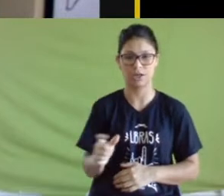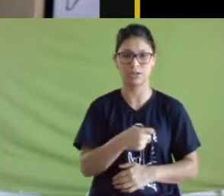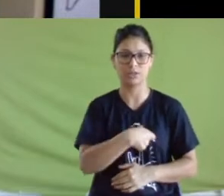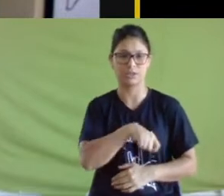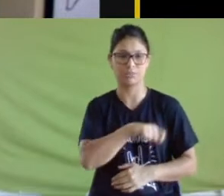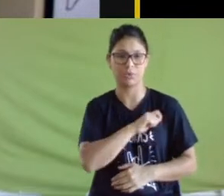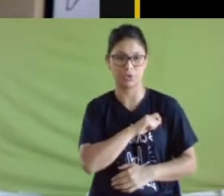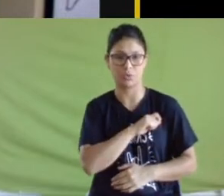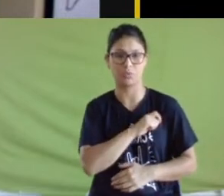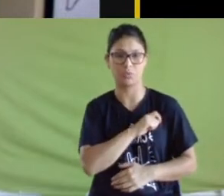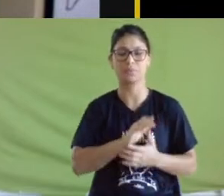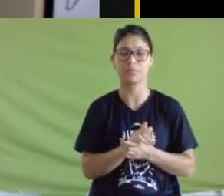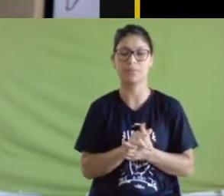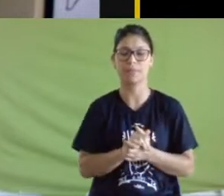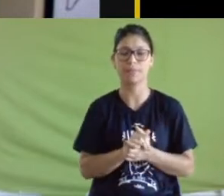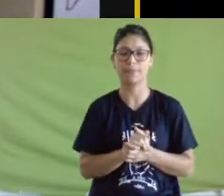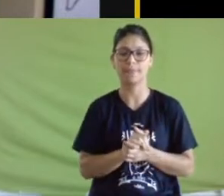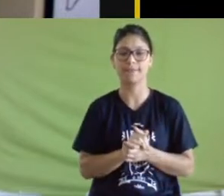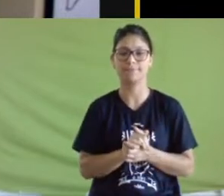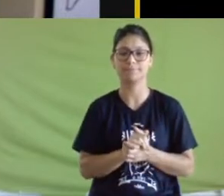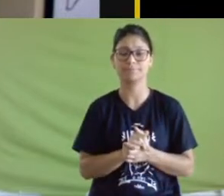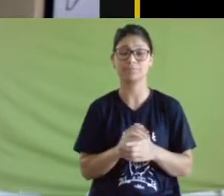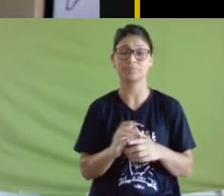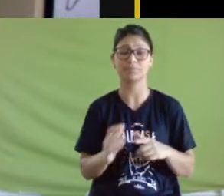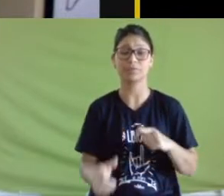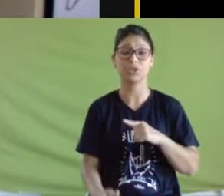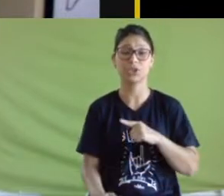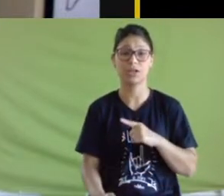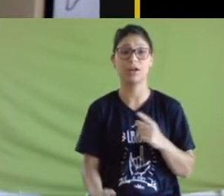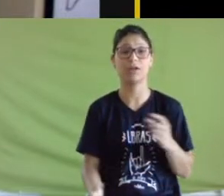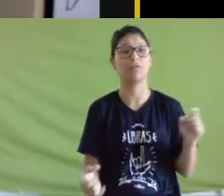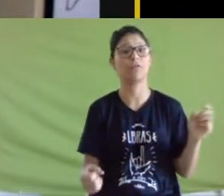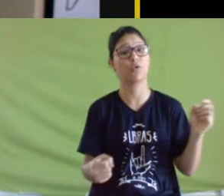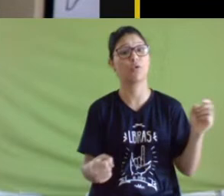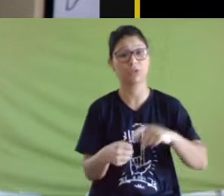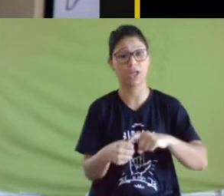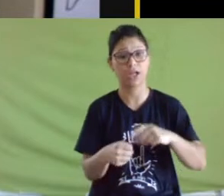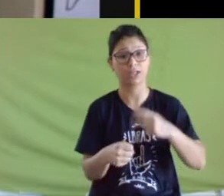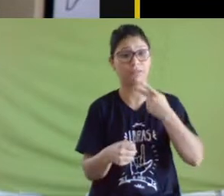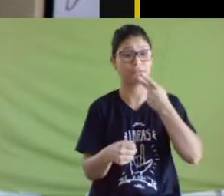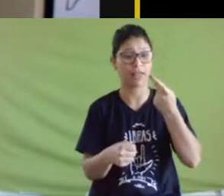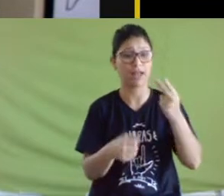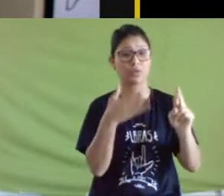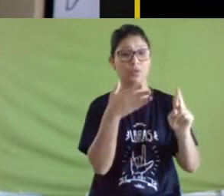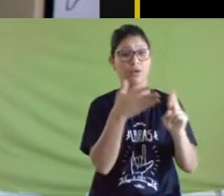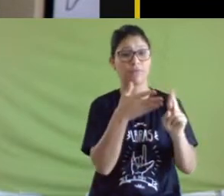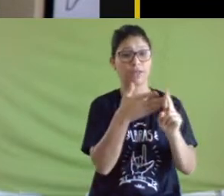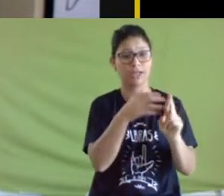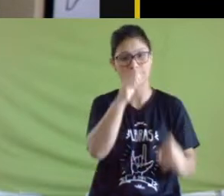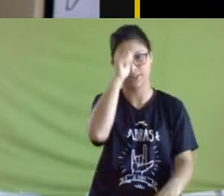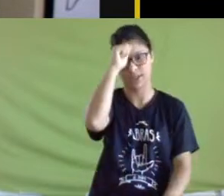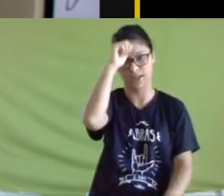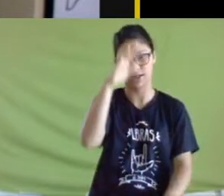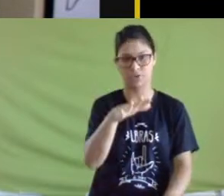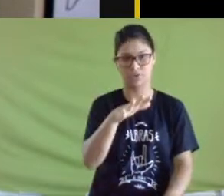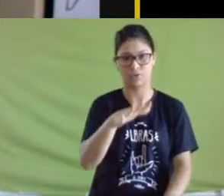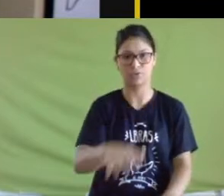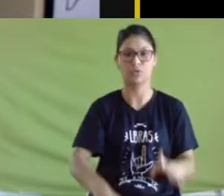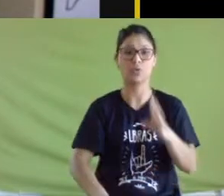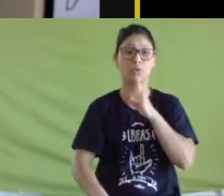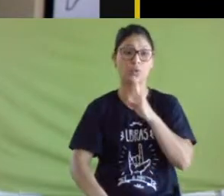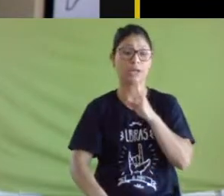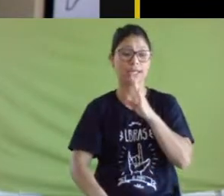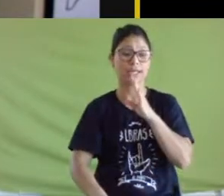espanhóis que tinham retomado o Aristóteles e que conheciam eles,